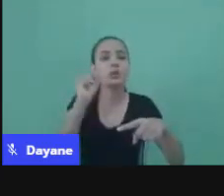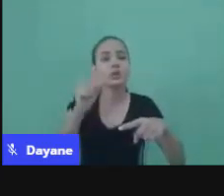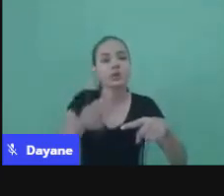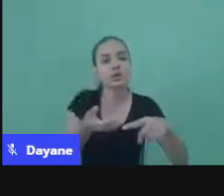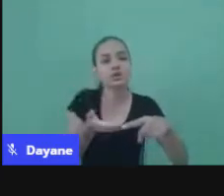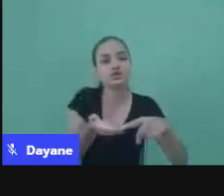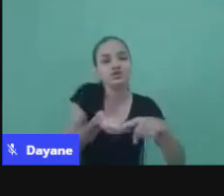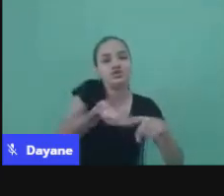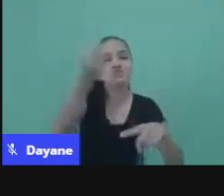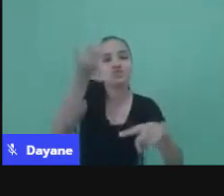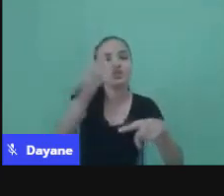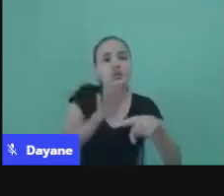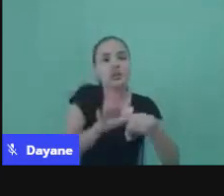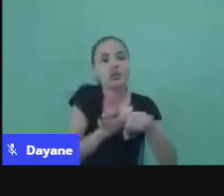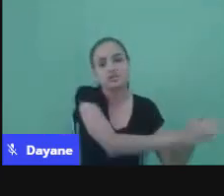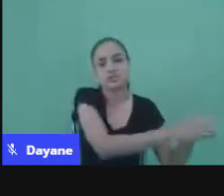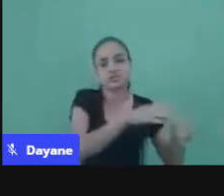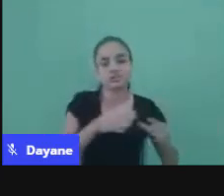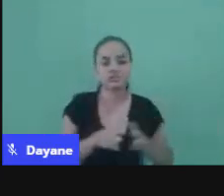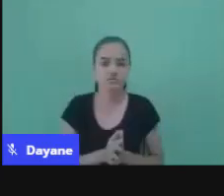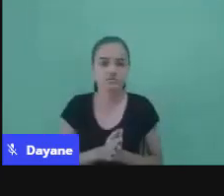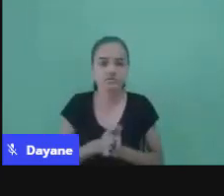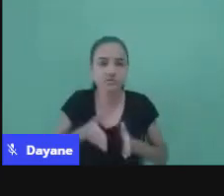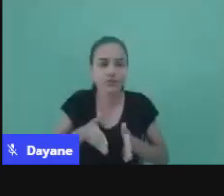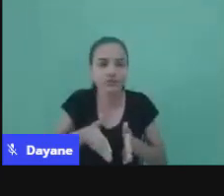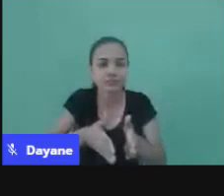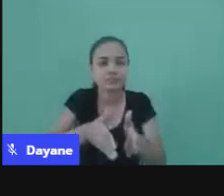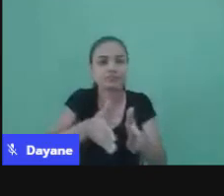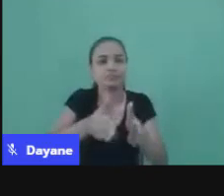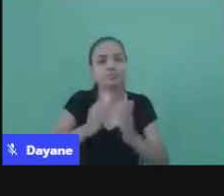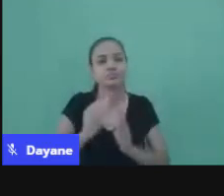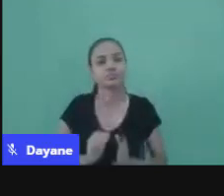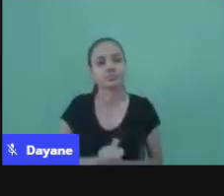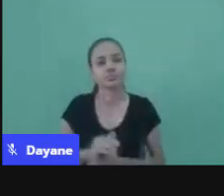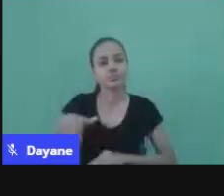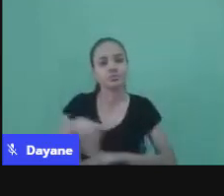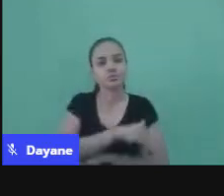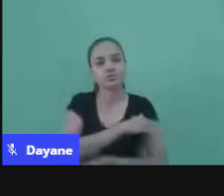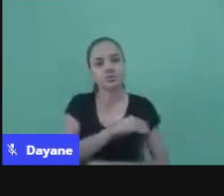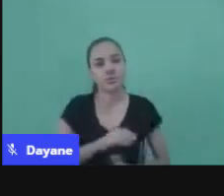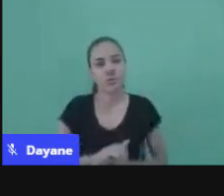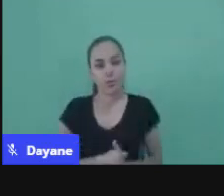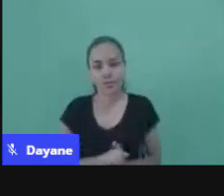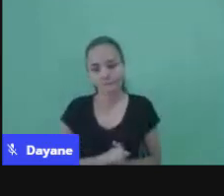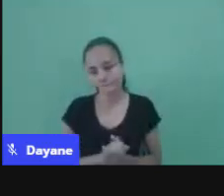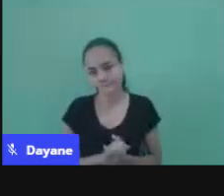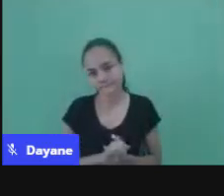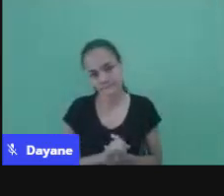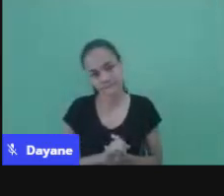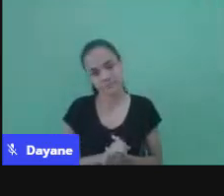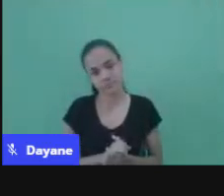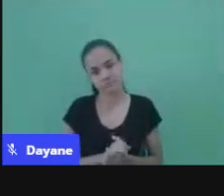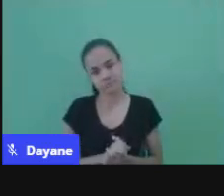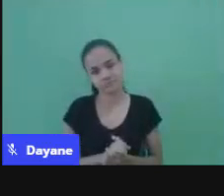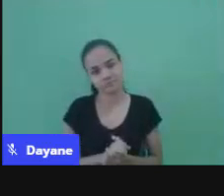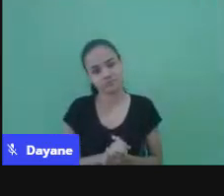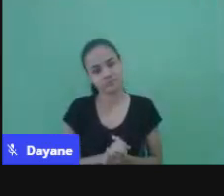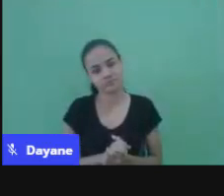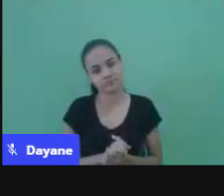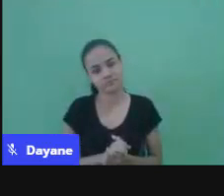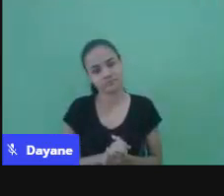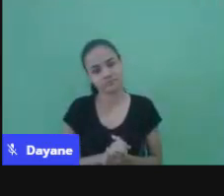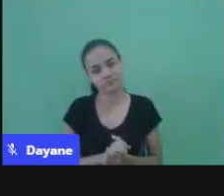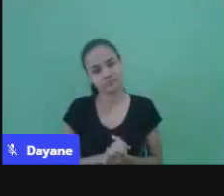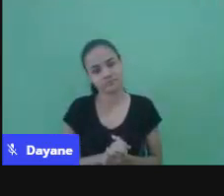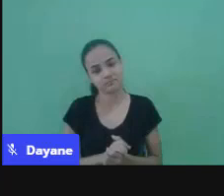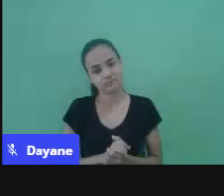projeto fez também trabalho com armadilhamento fotográfico para ver o impacto. E realmente, eu acho que os grandes achados desse programa